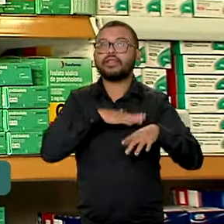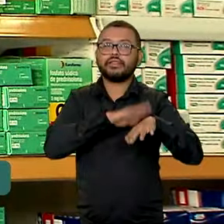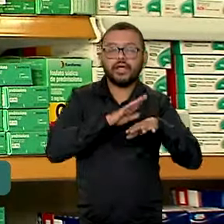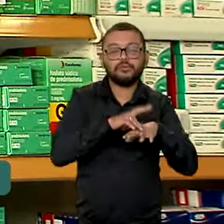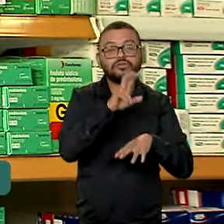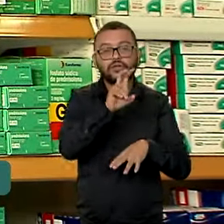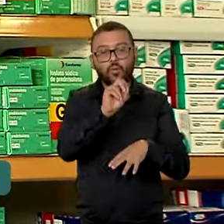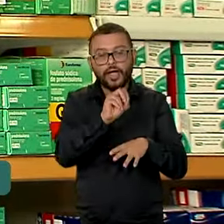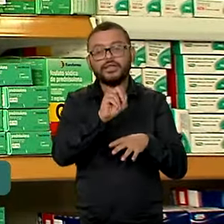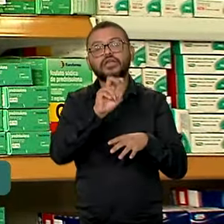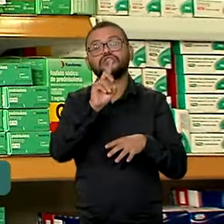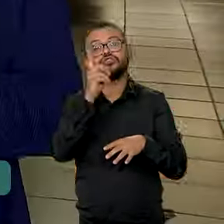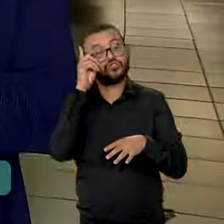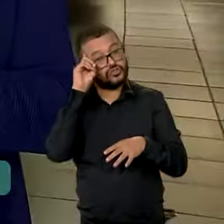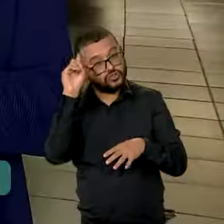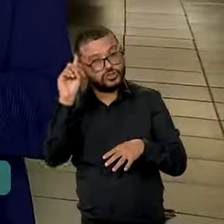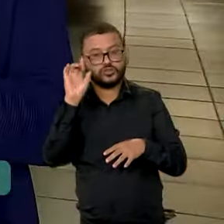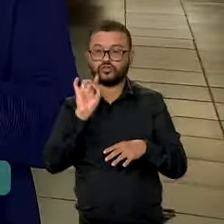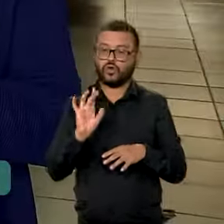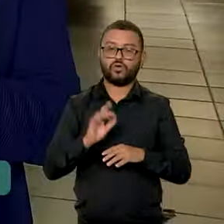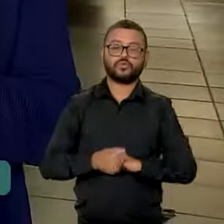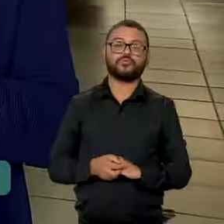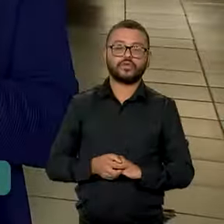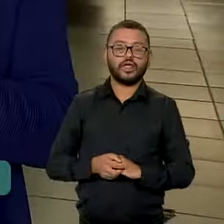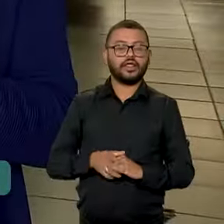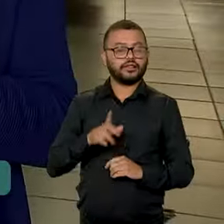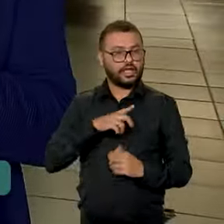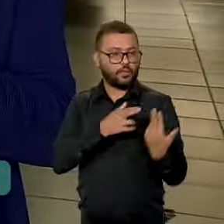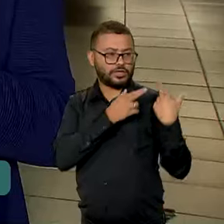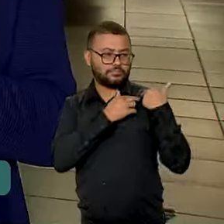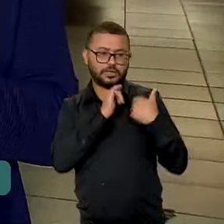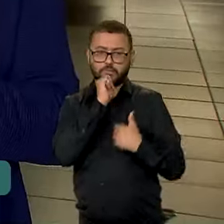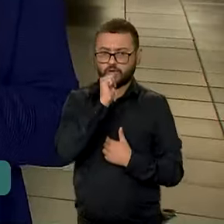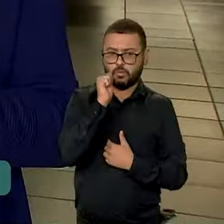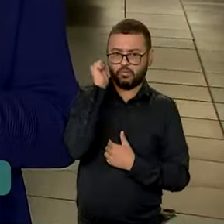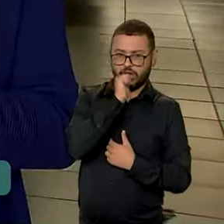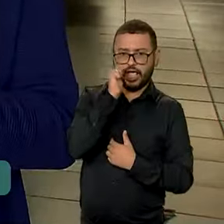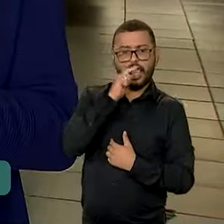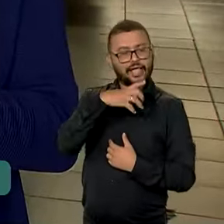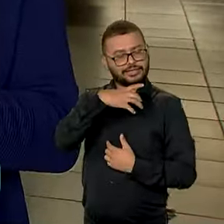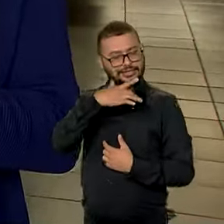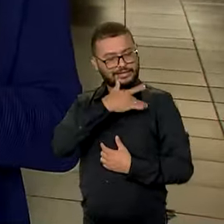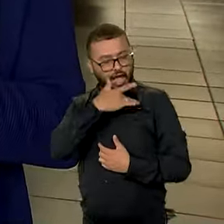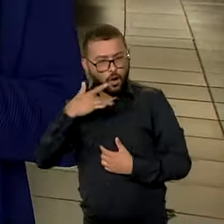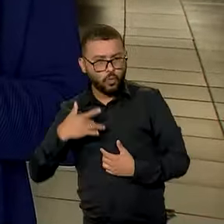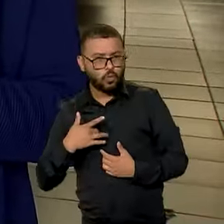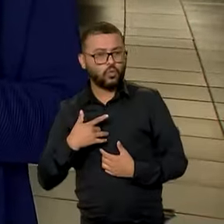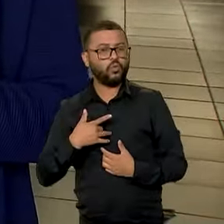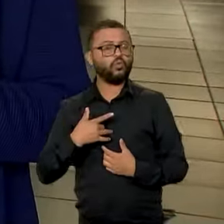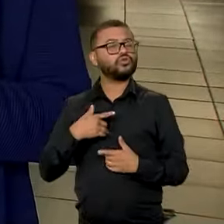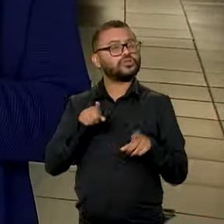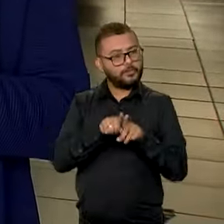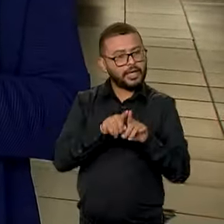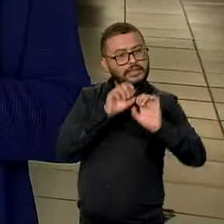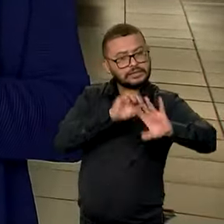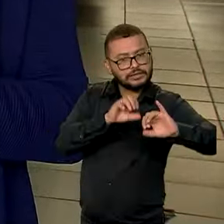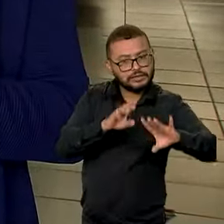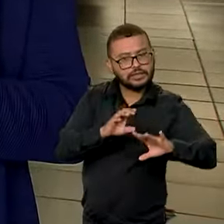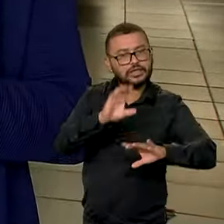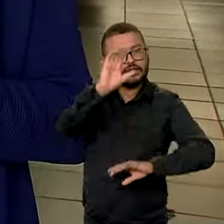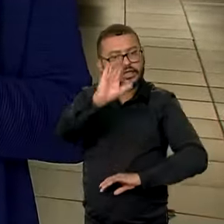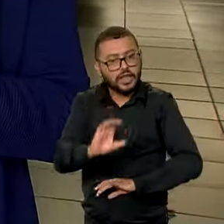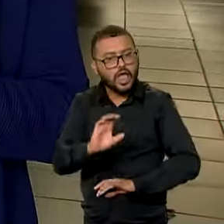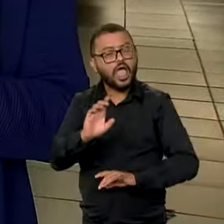engano, 50 dias. A dignidade menstrual é uma questão de saúde pública, educação,